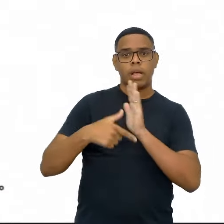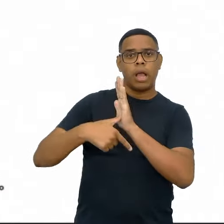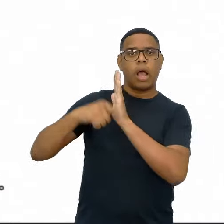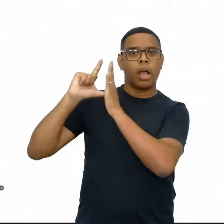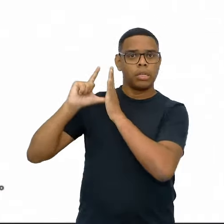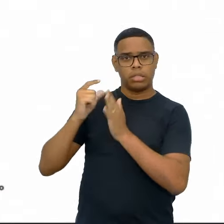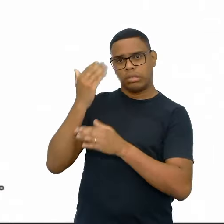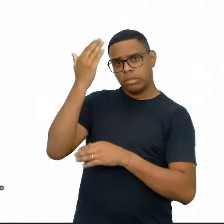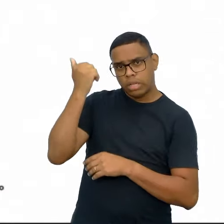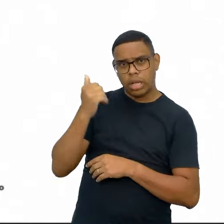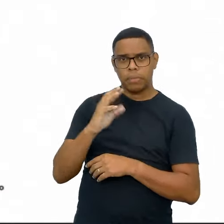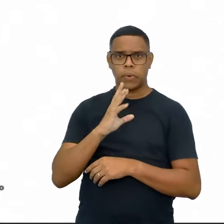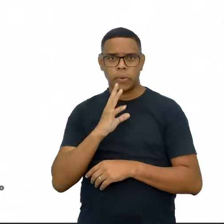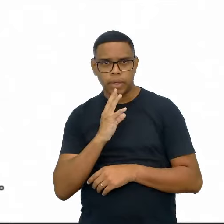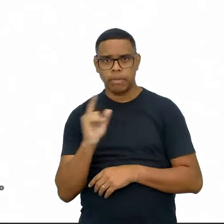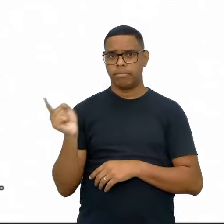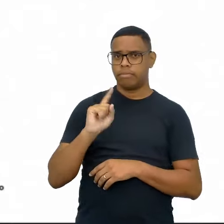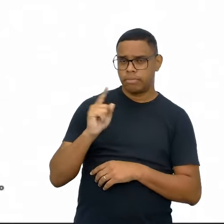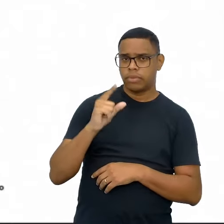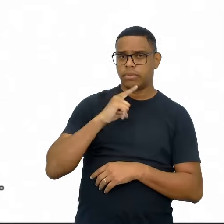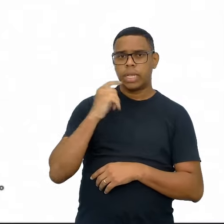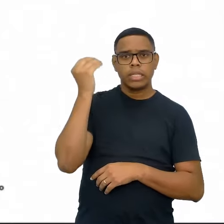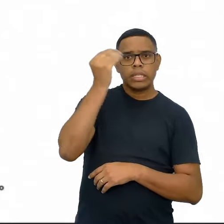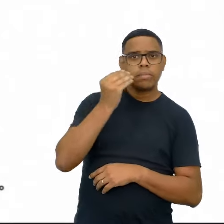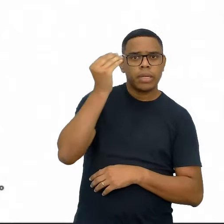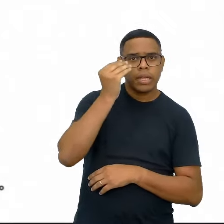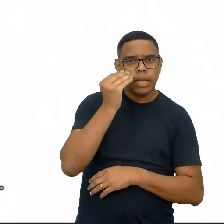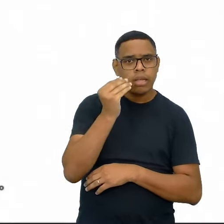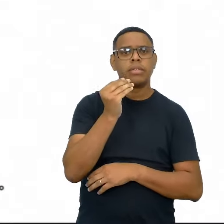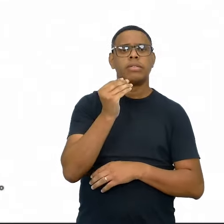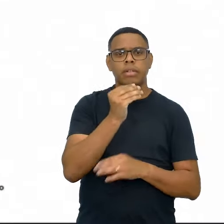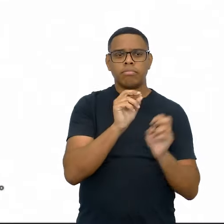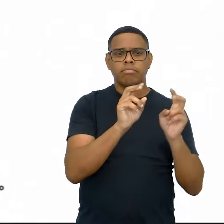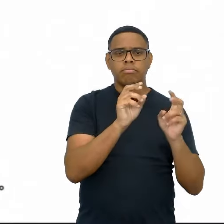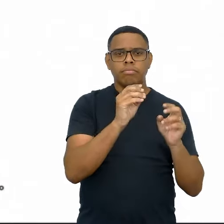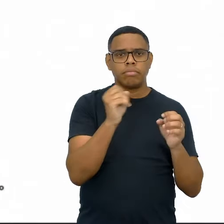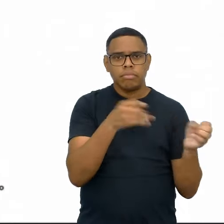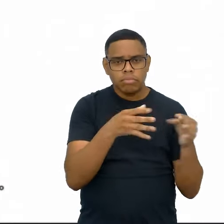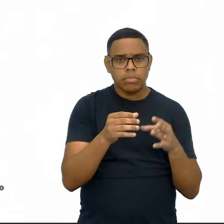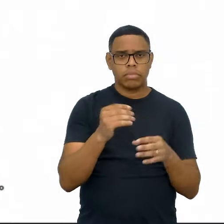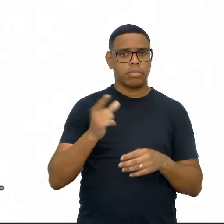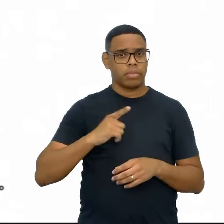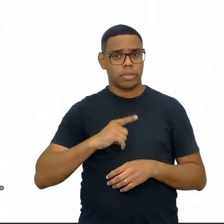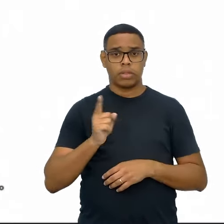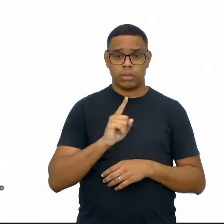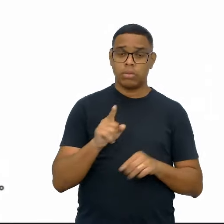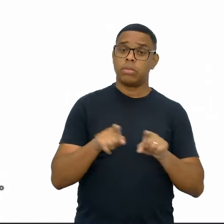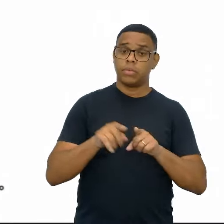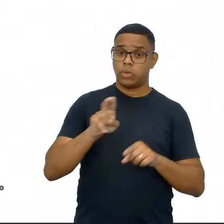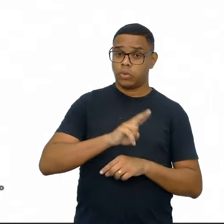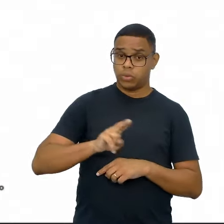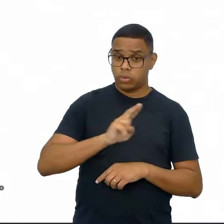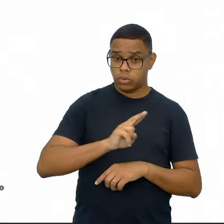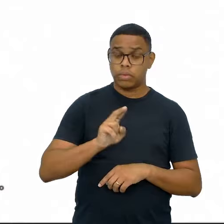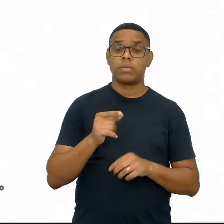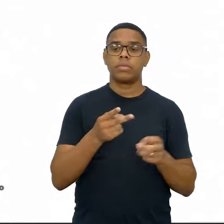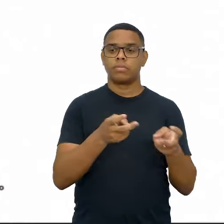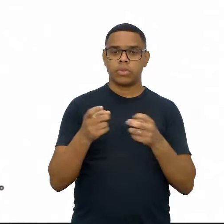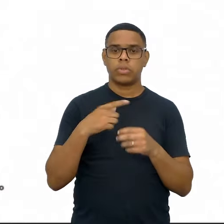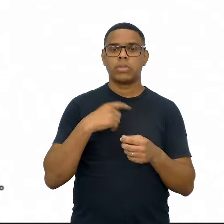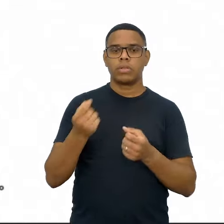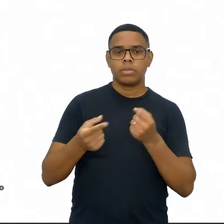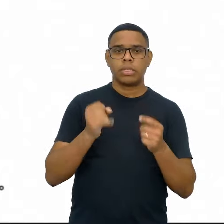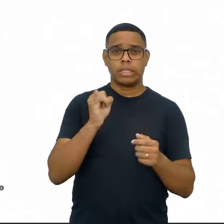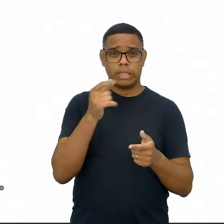conhecimentos e habilidades imprescindíveis para novas aprendizagens, né? Ela também é utilizada para caracterizar